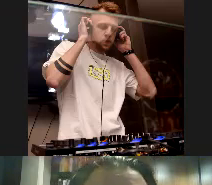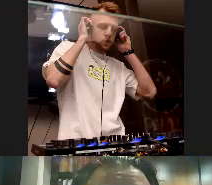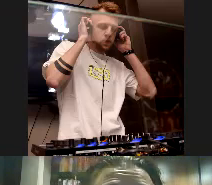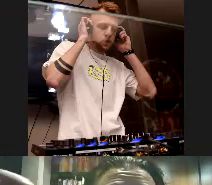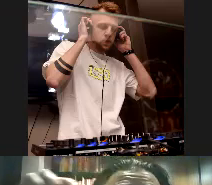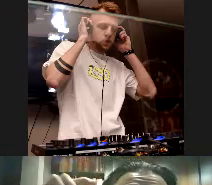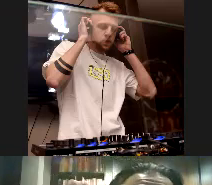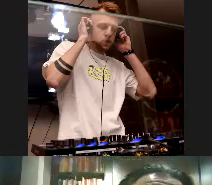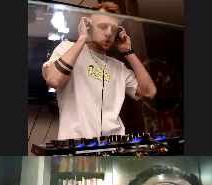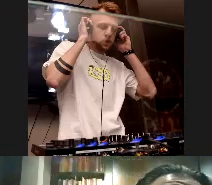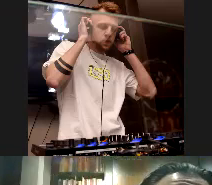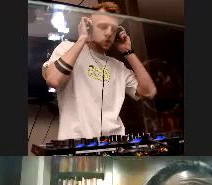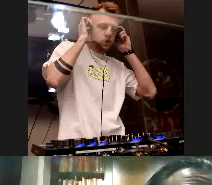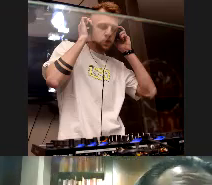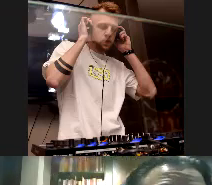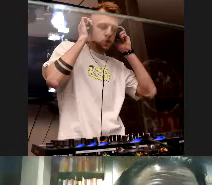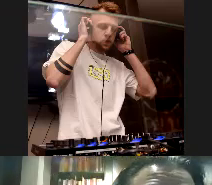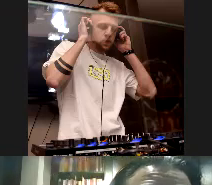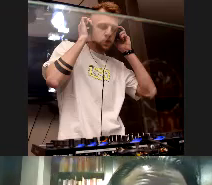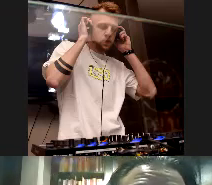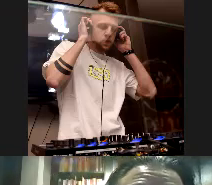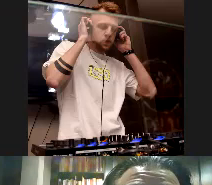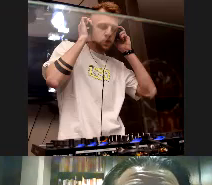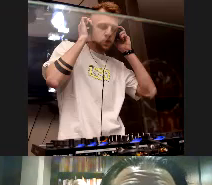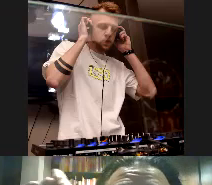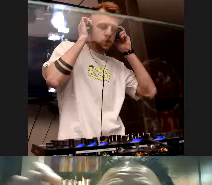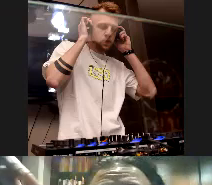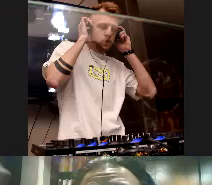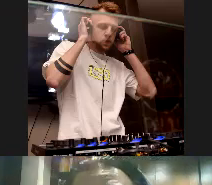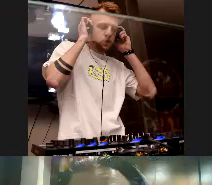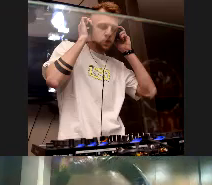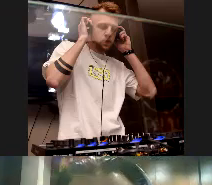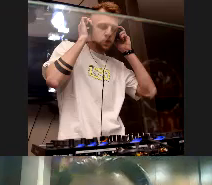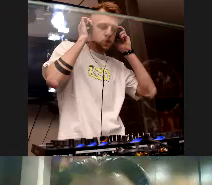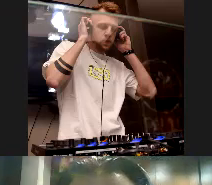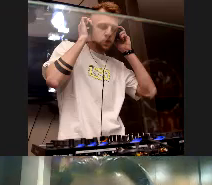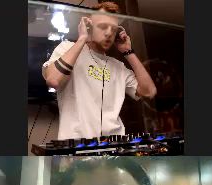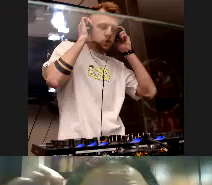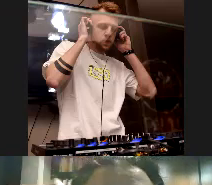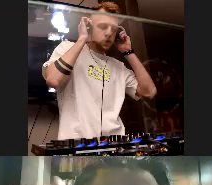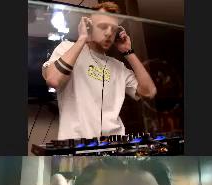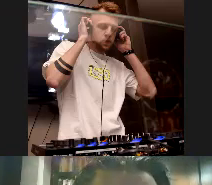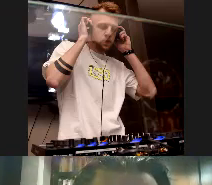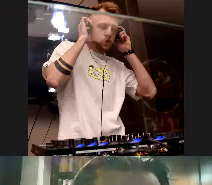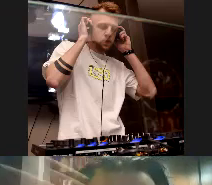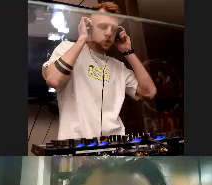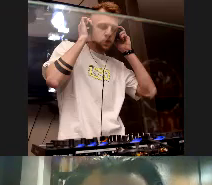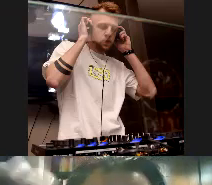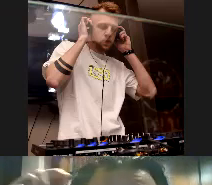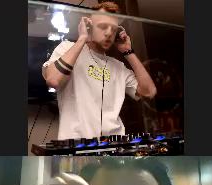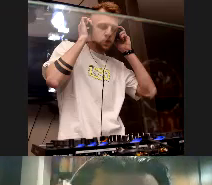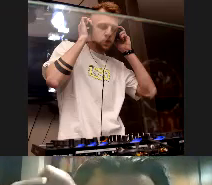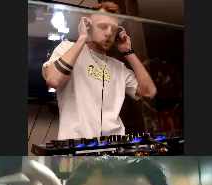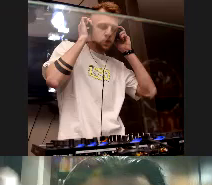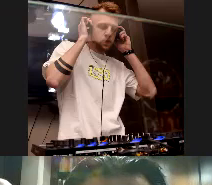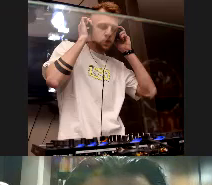verdade. Mas eu só queria mostrar que a água não tem custo. Não pode ter custo, não é que não tem custo,